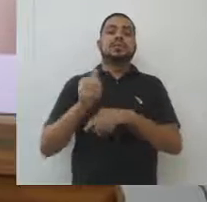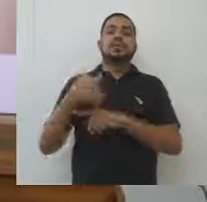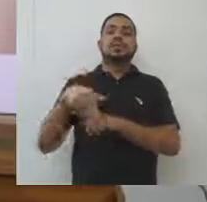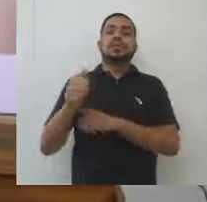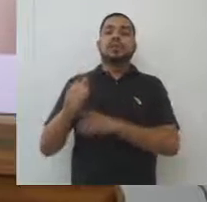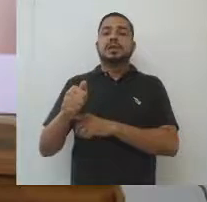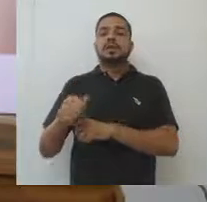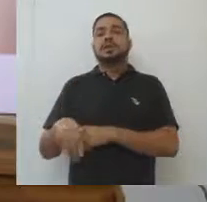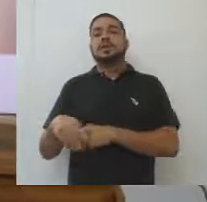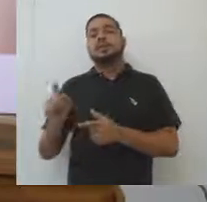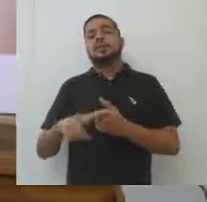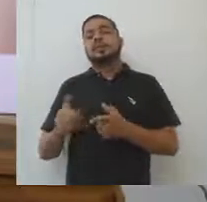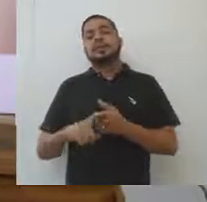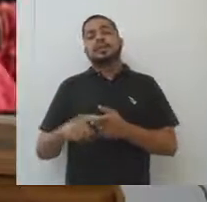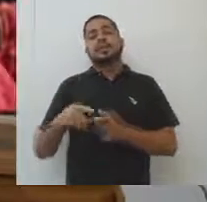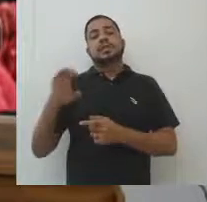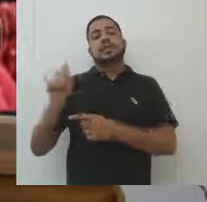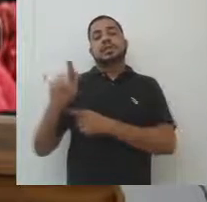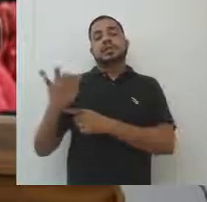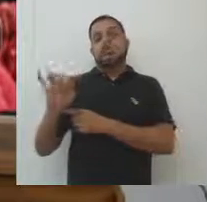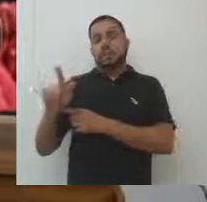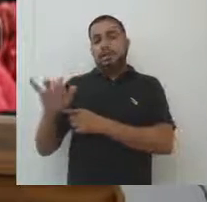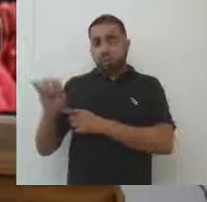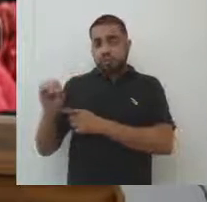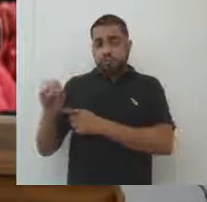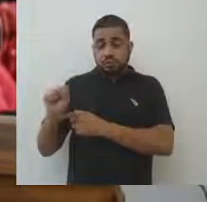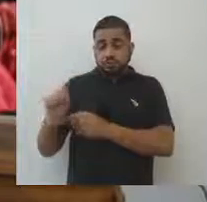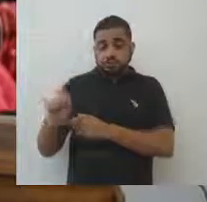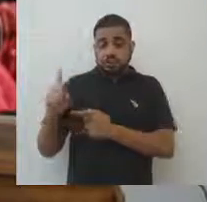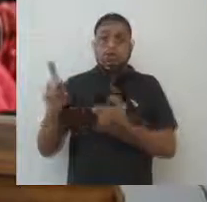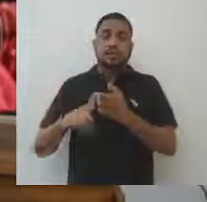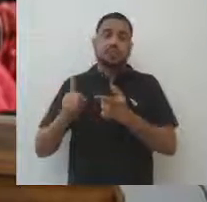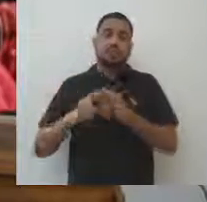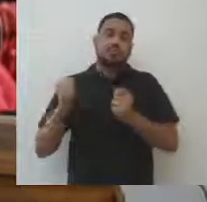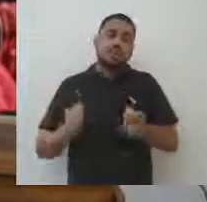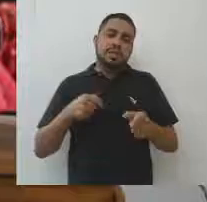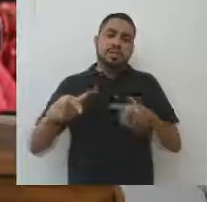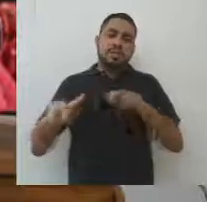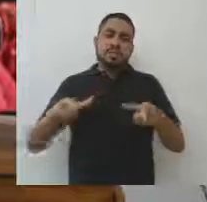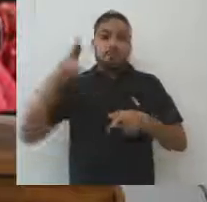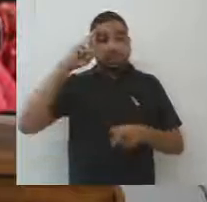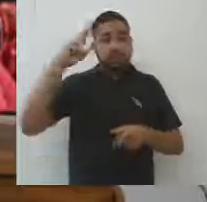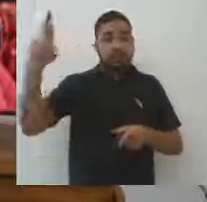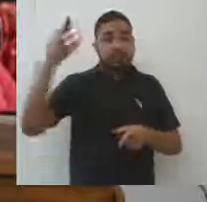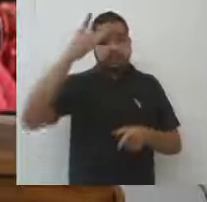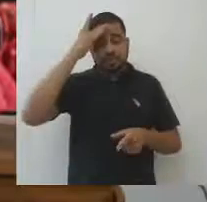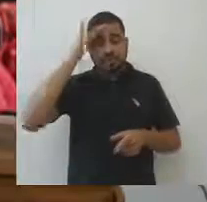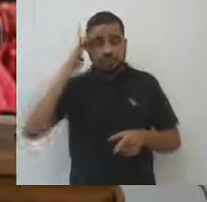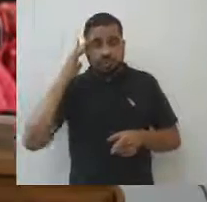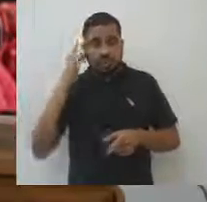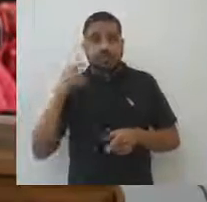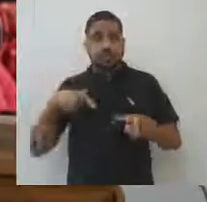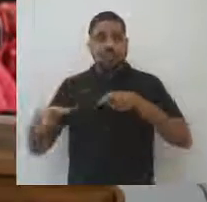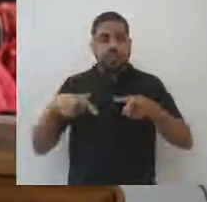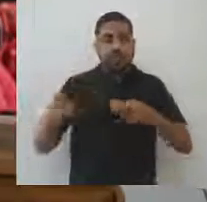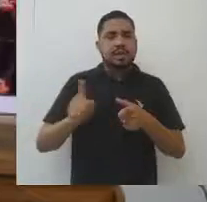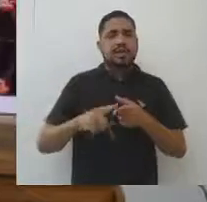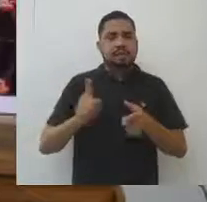e a gente viu Carlinhos Jesus. Pode trabalhar também na direção, aquela pessoa que dirige,